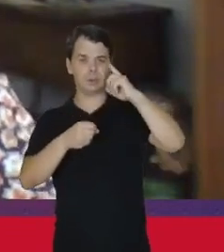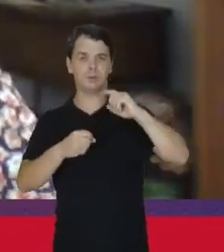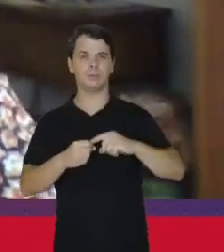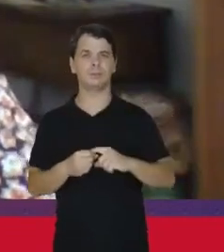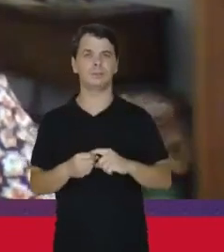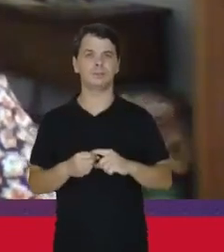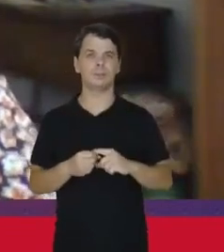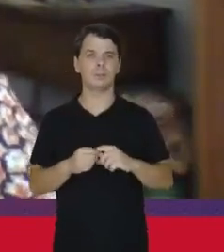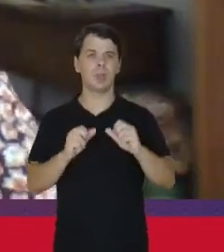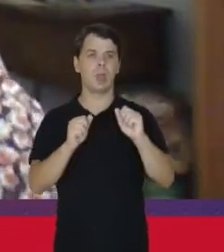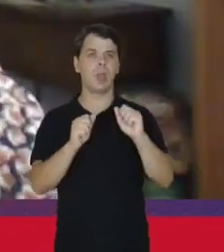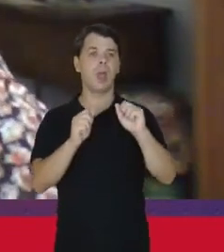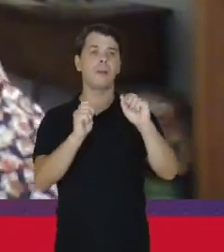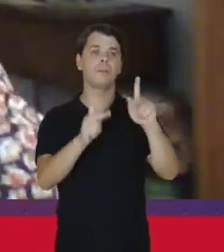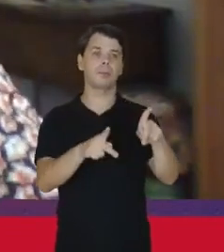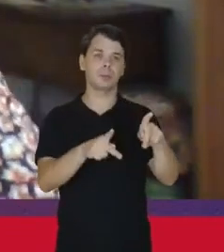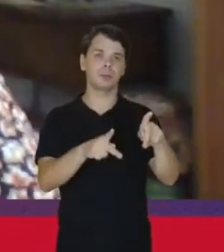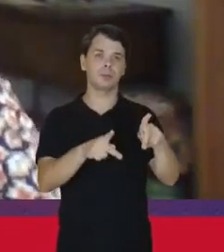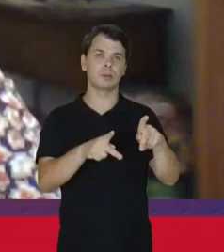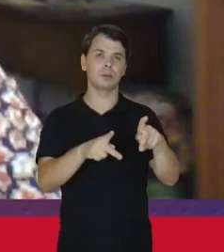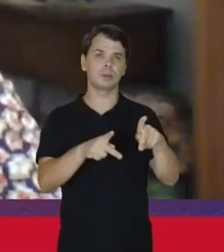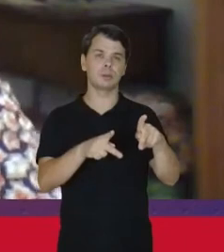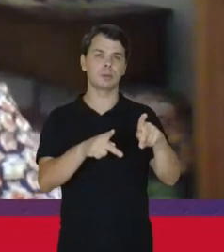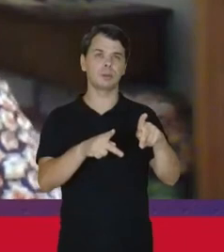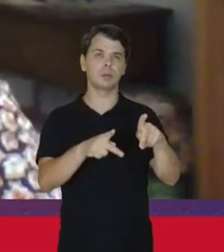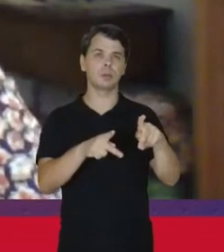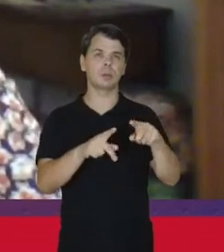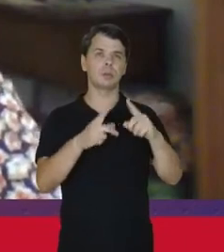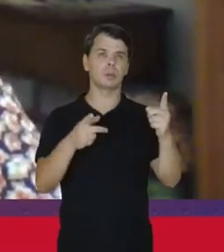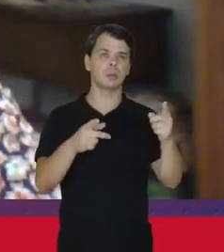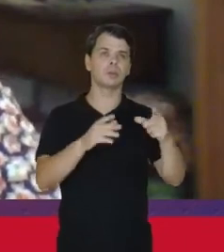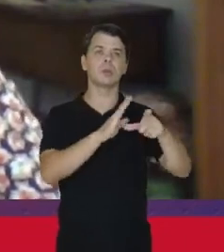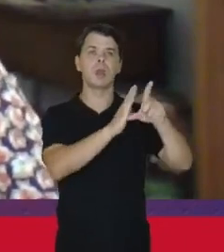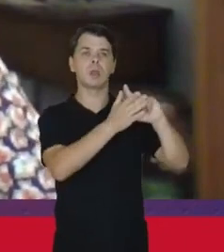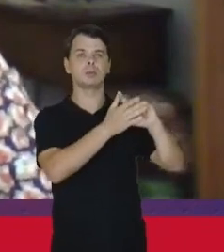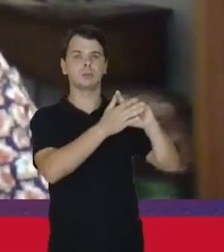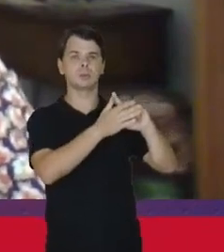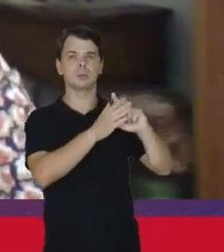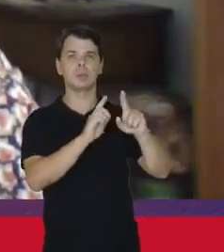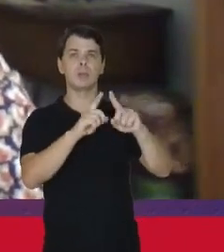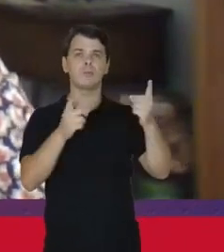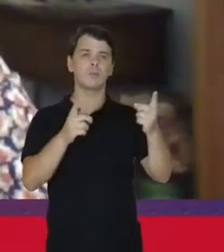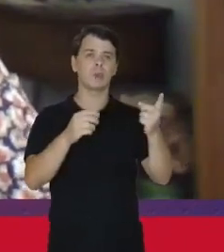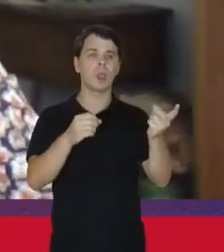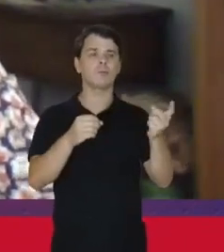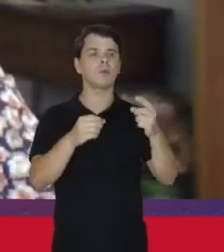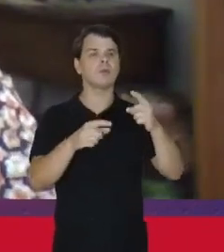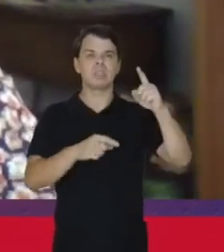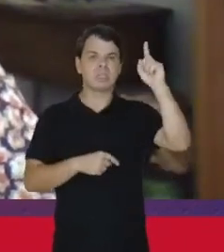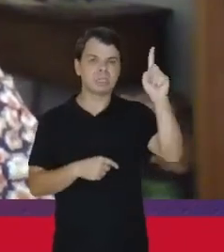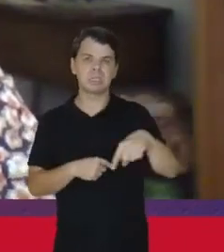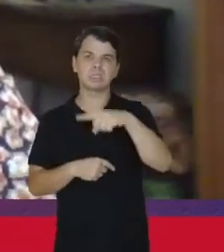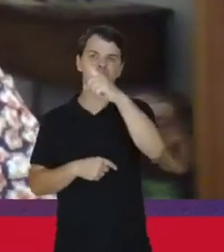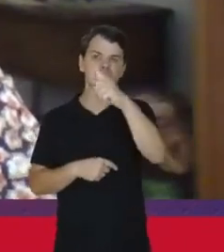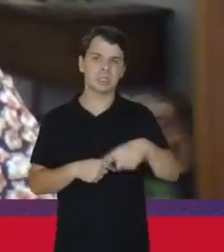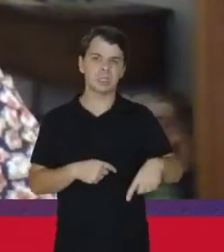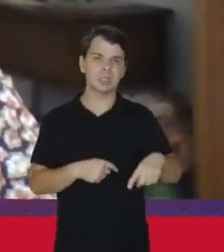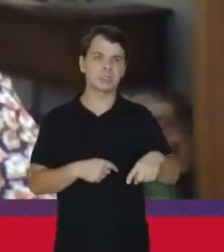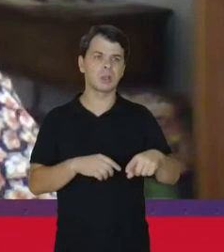à previdência nos patamares anteriores. Nós temos que revogar